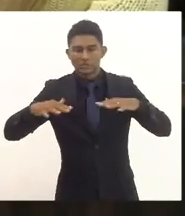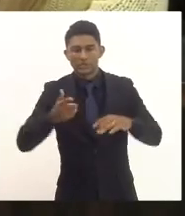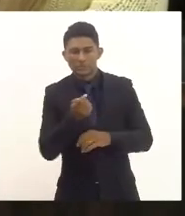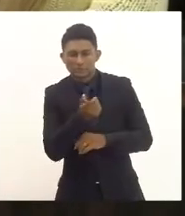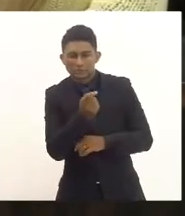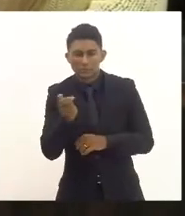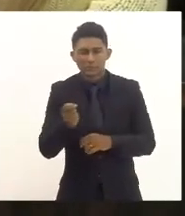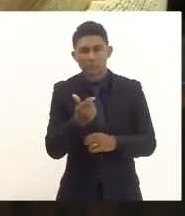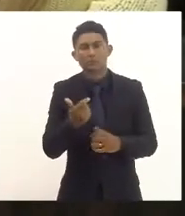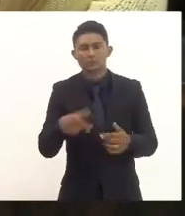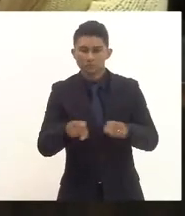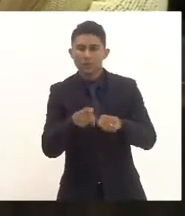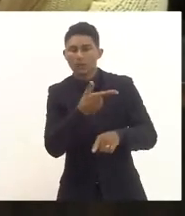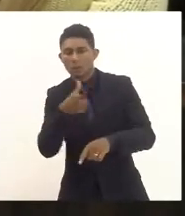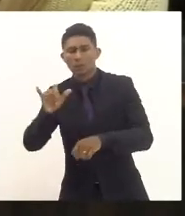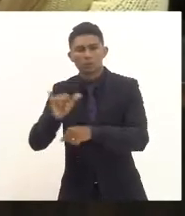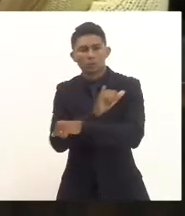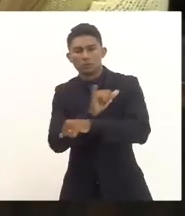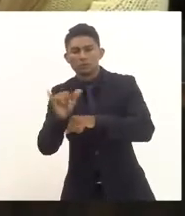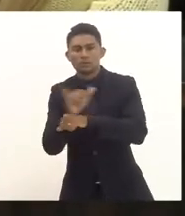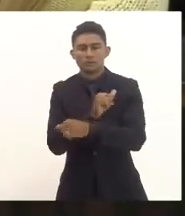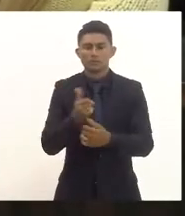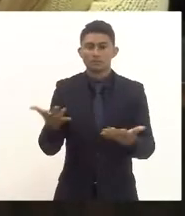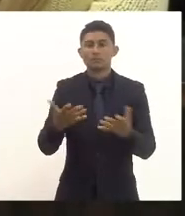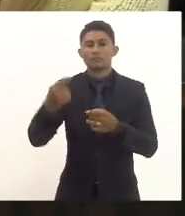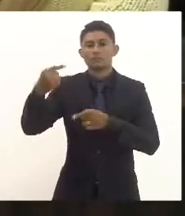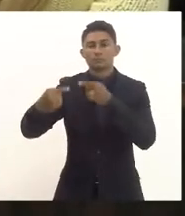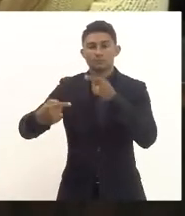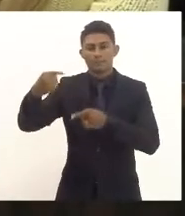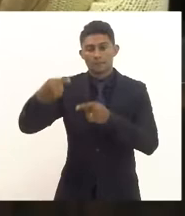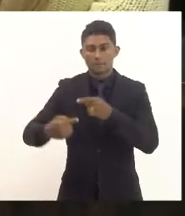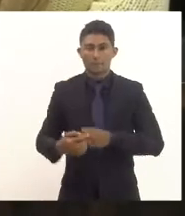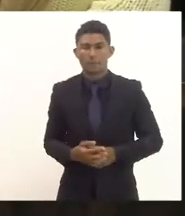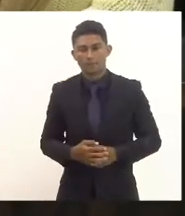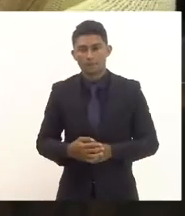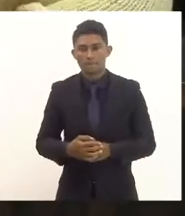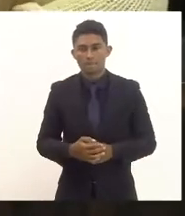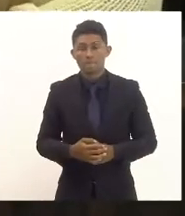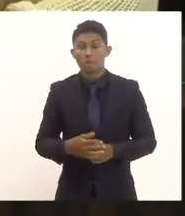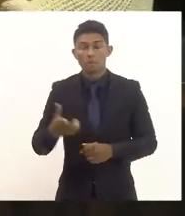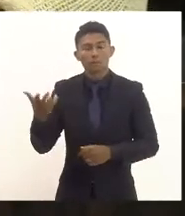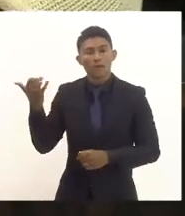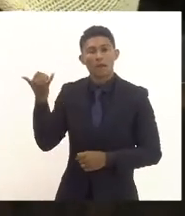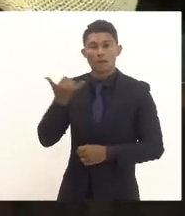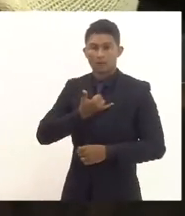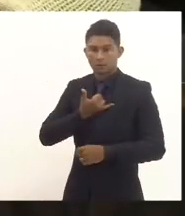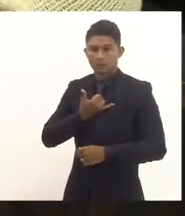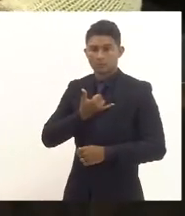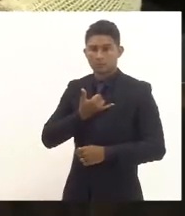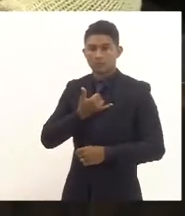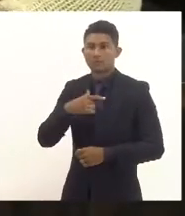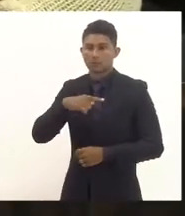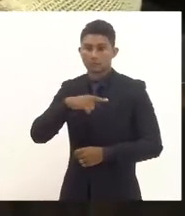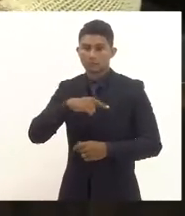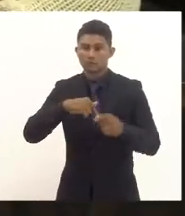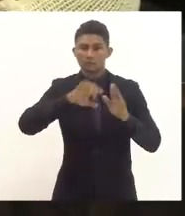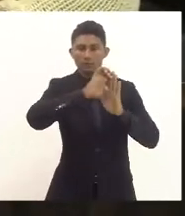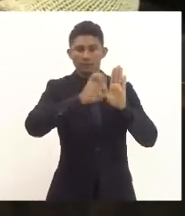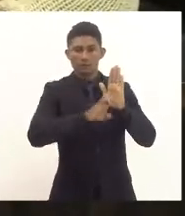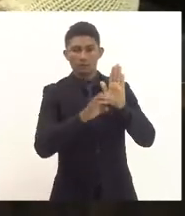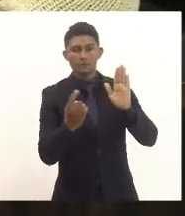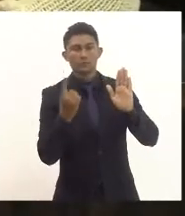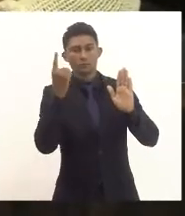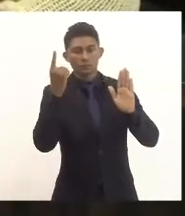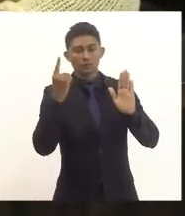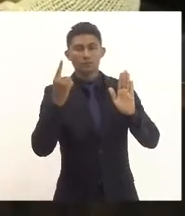providências a discussão e eu fui informado que havia uma Emenda ao projeto